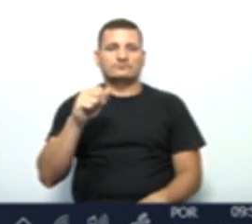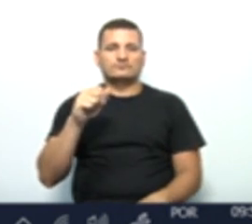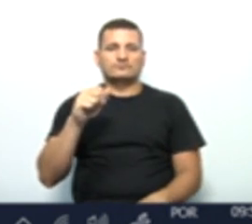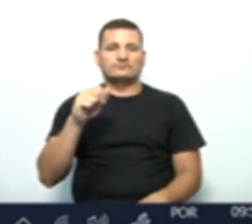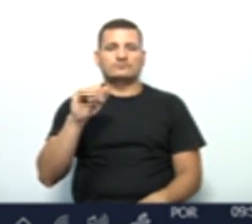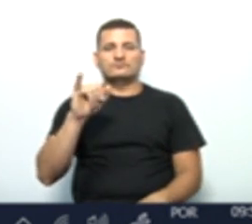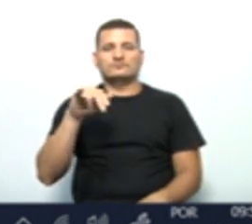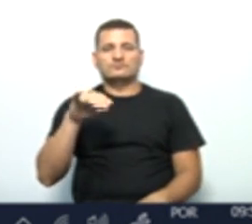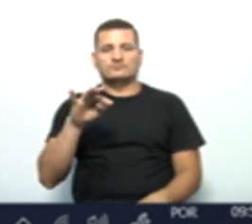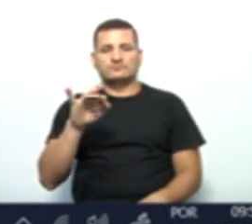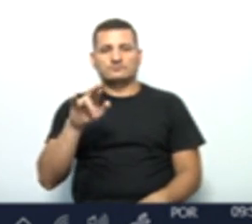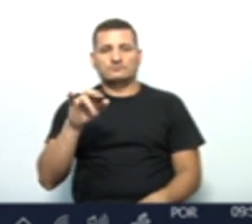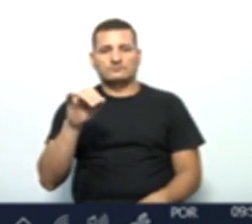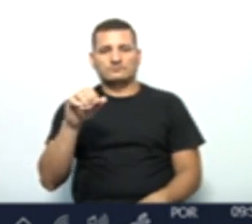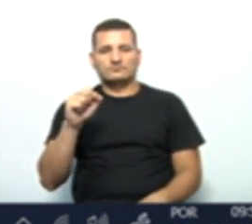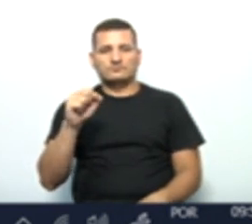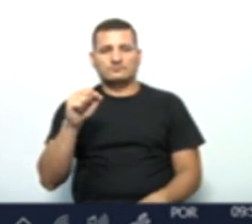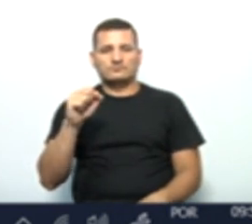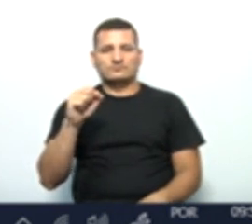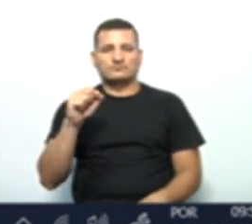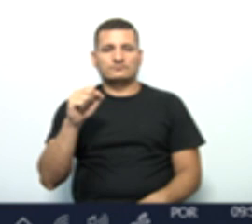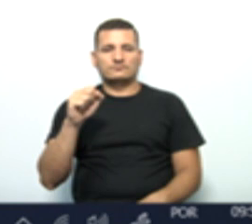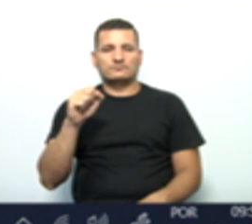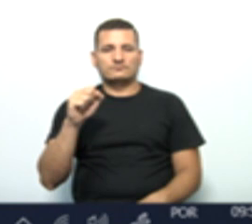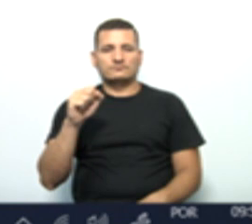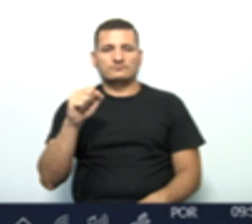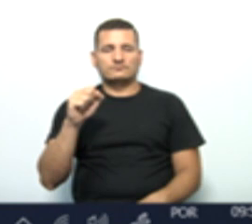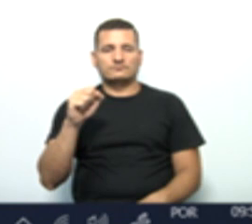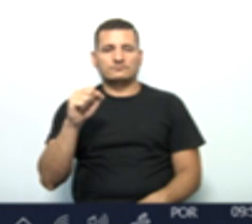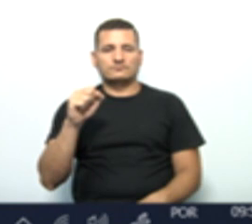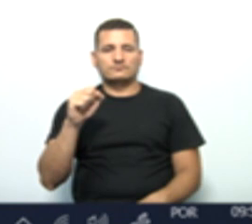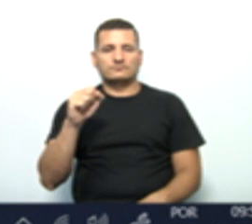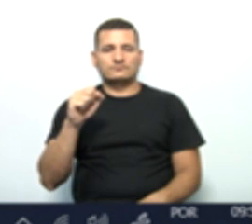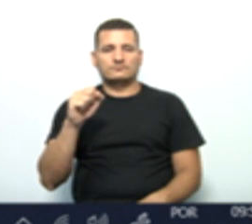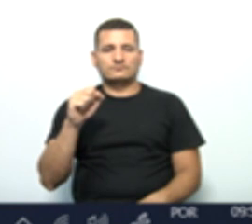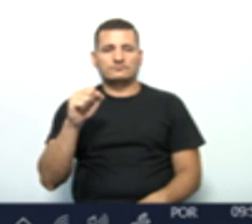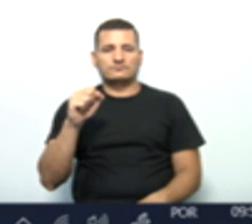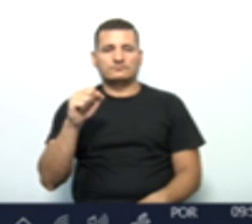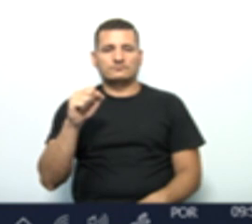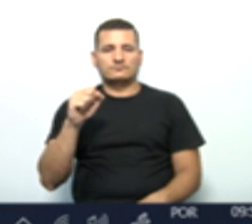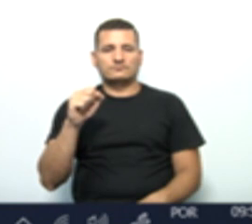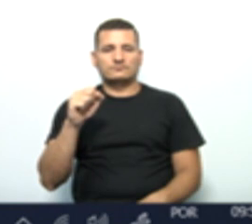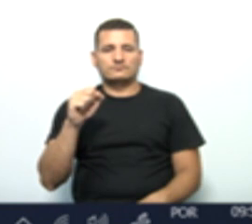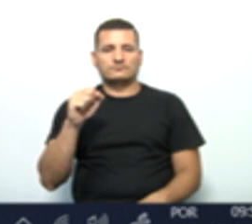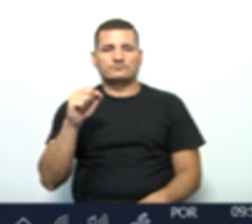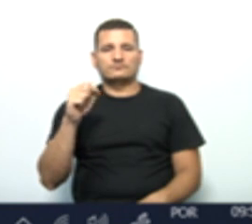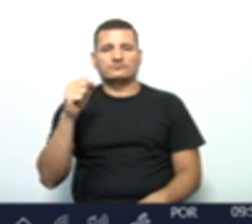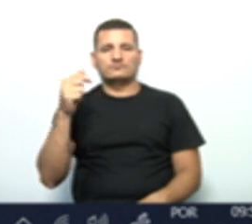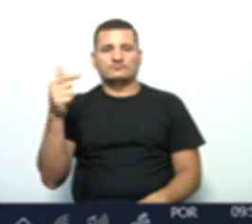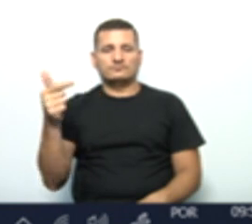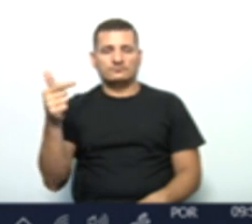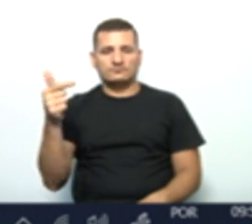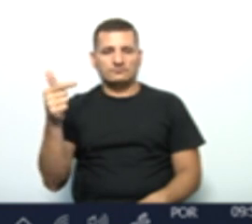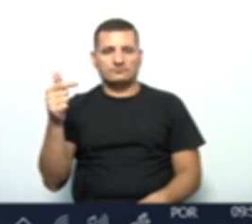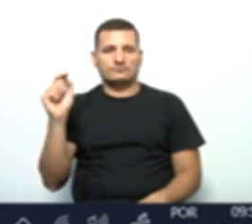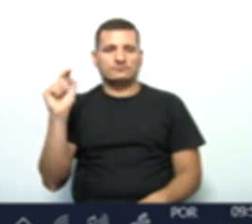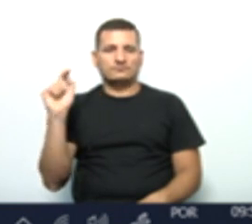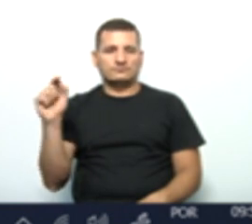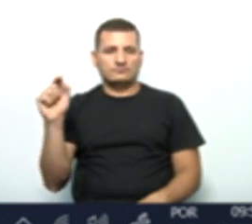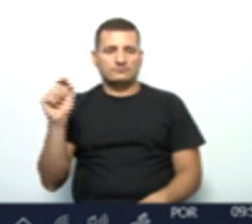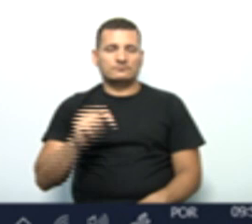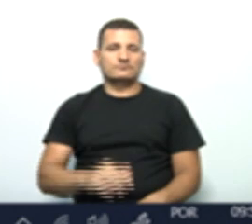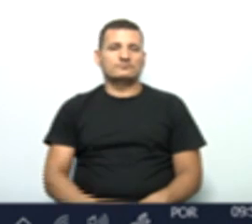underline inteiros, e a posição 2. Aí eu vou dar um Enter